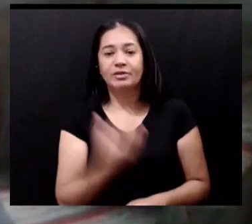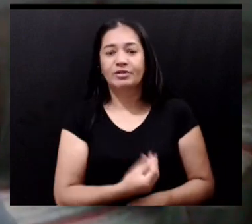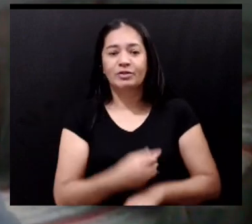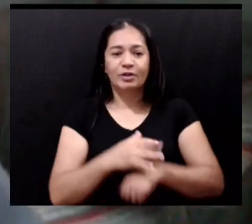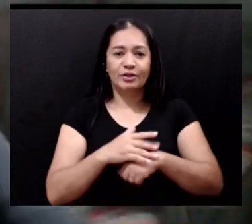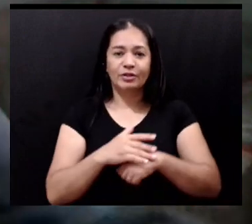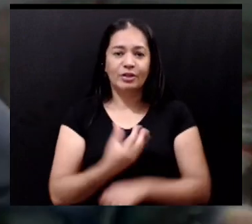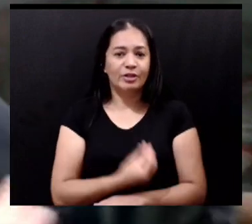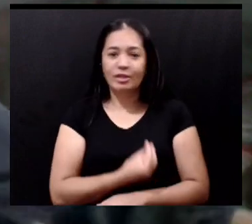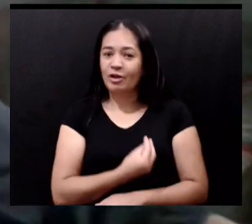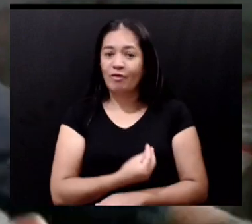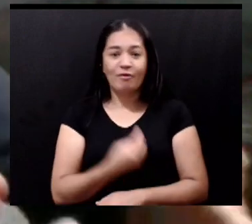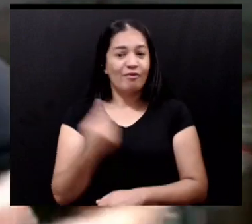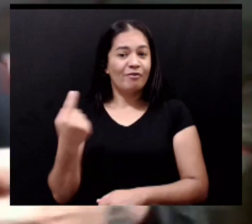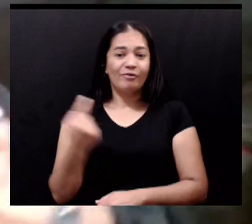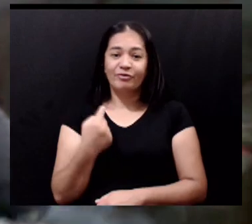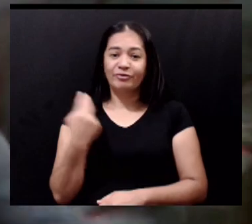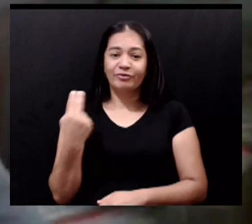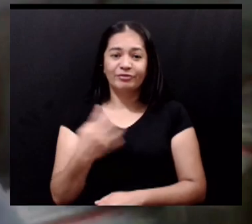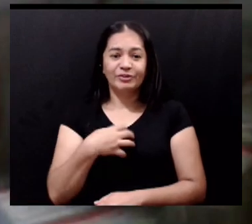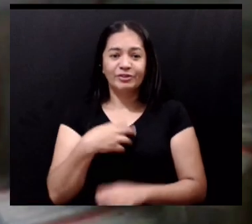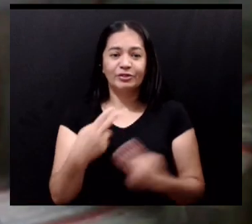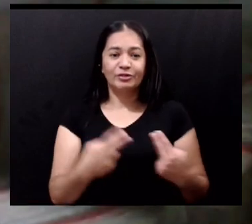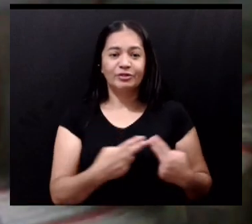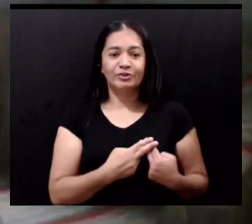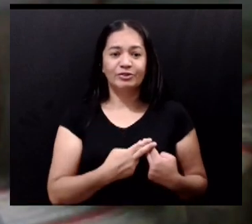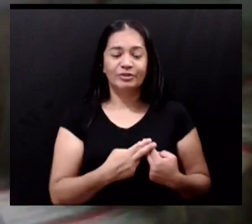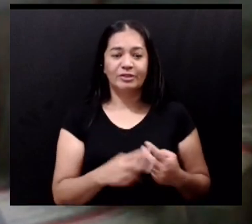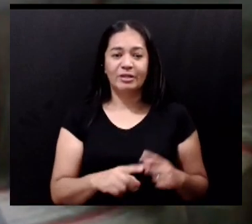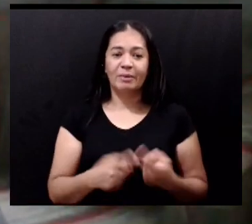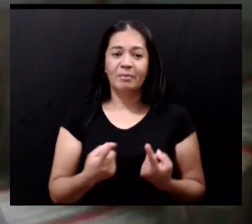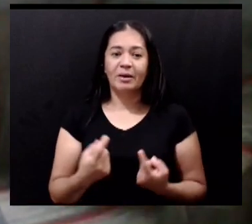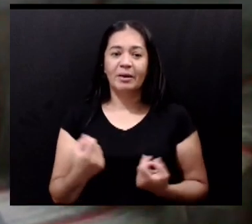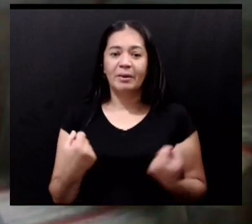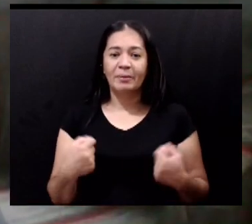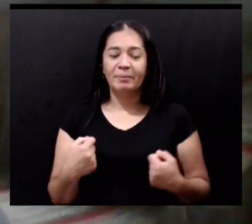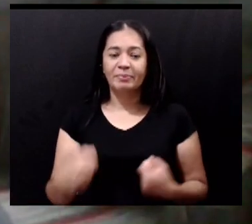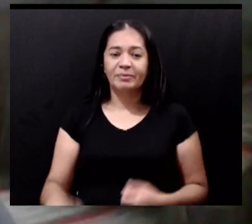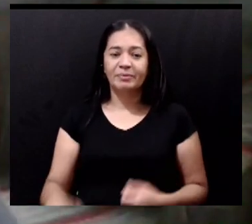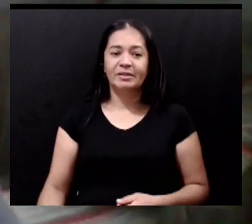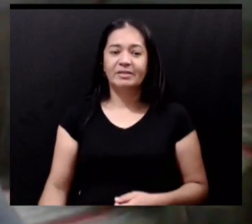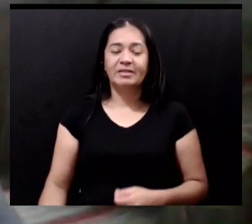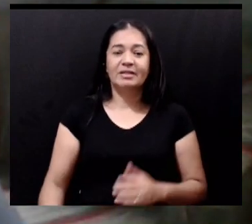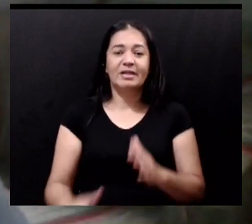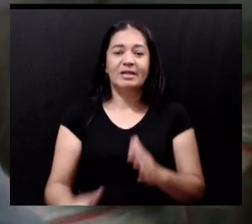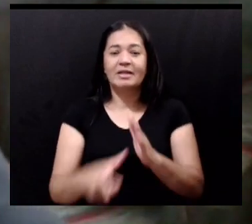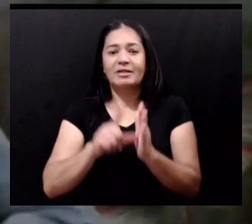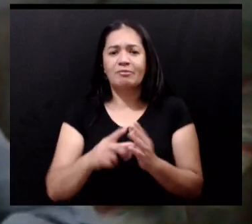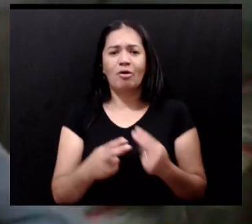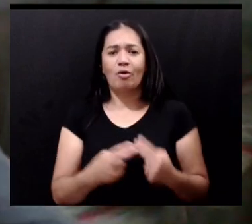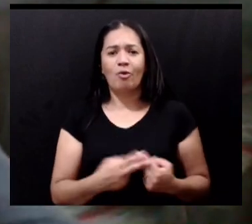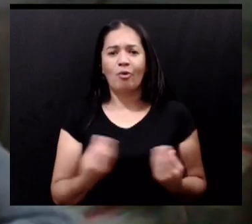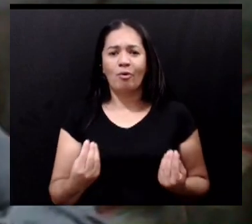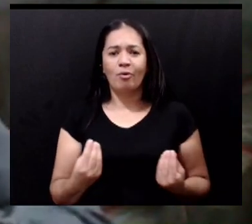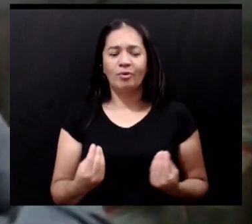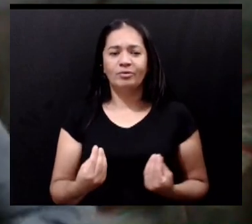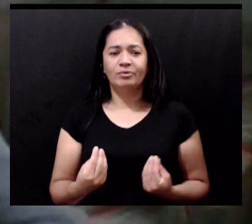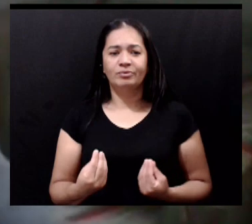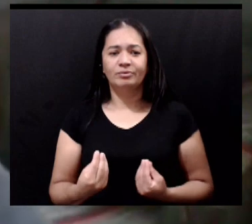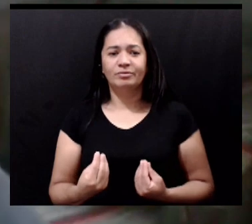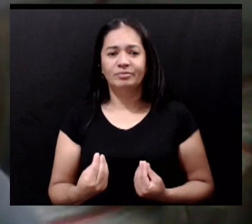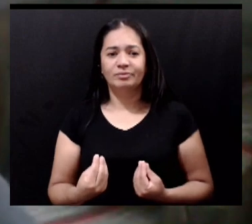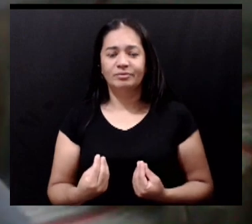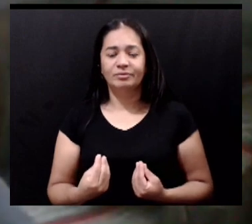vir. Já tiveram várias coisas que já aconteceram, como a perda de saúde, a perda, né,